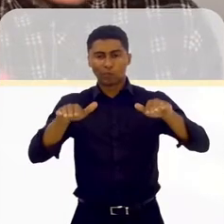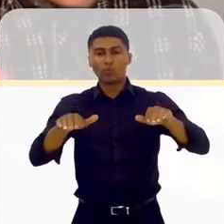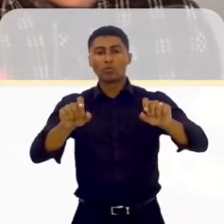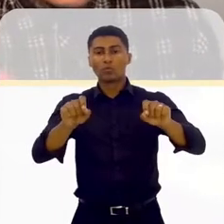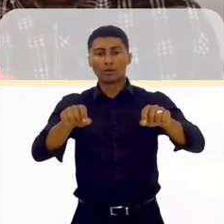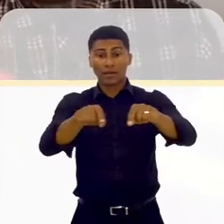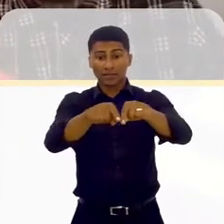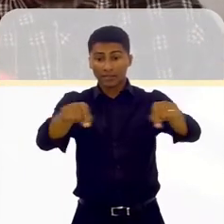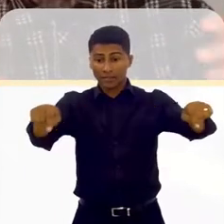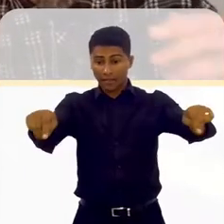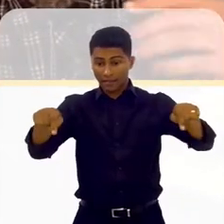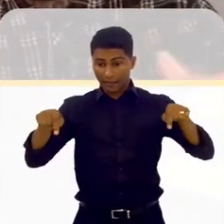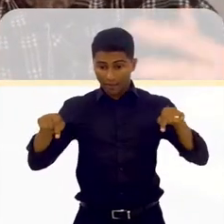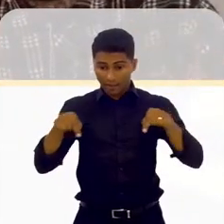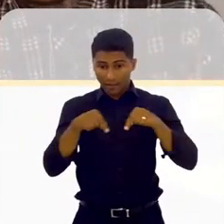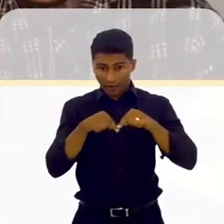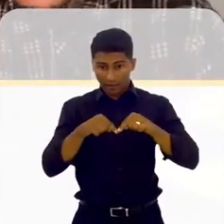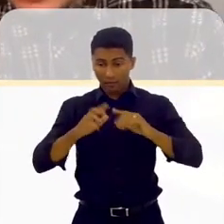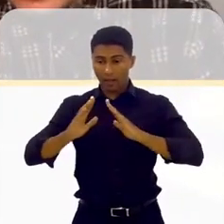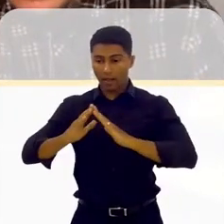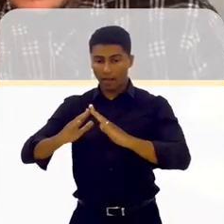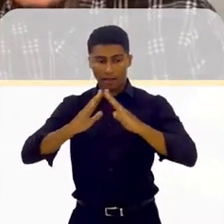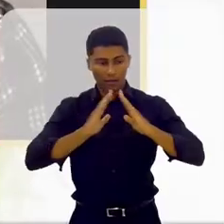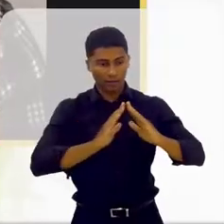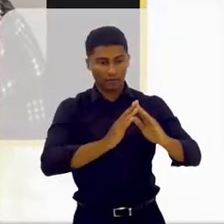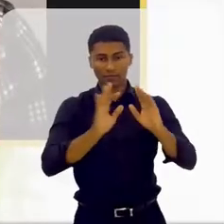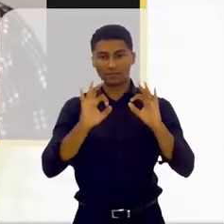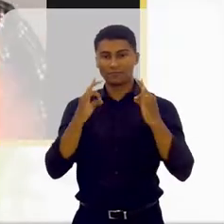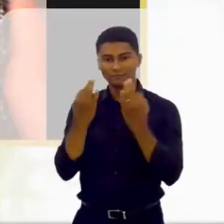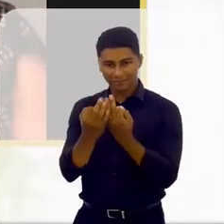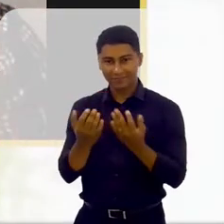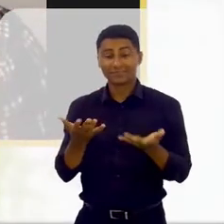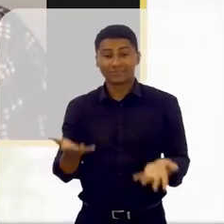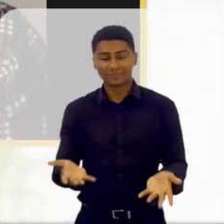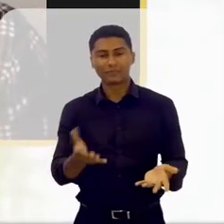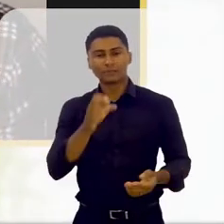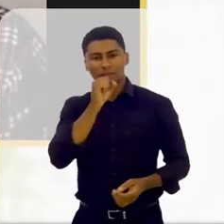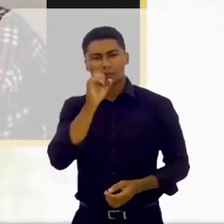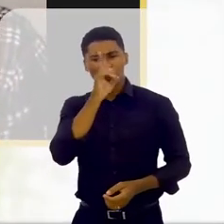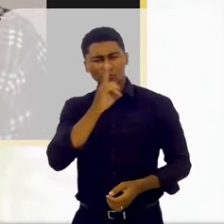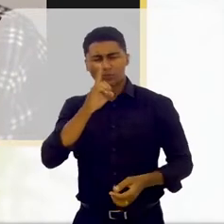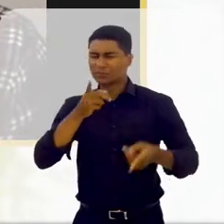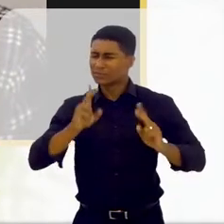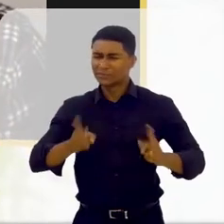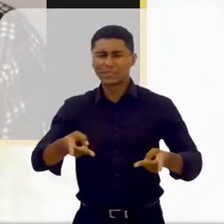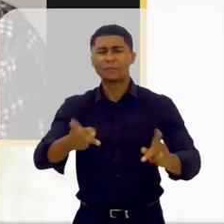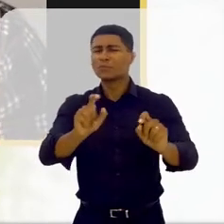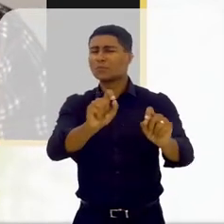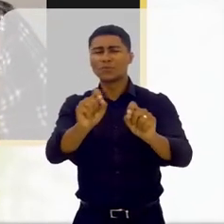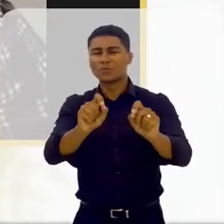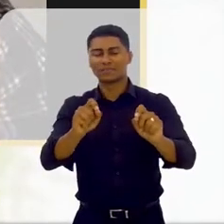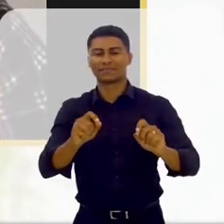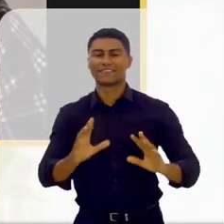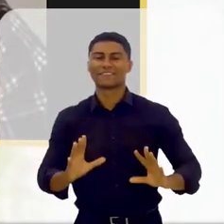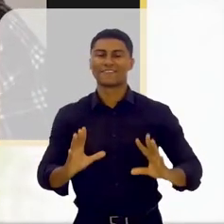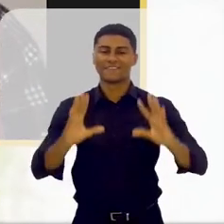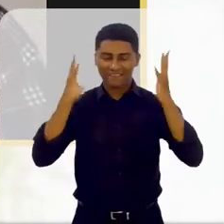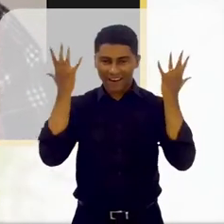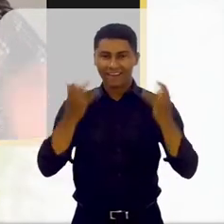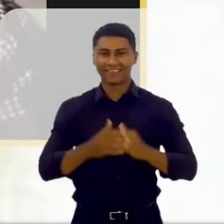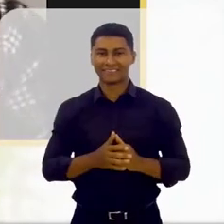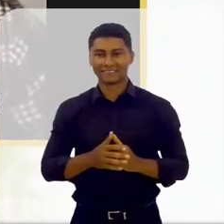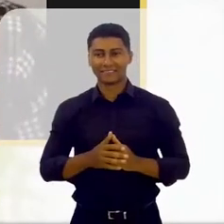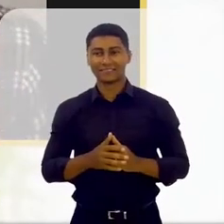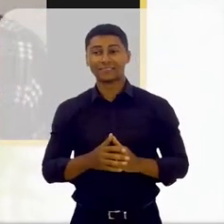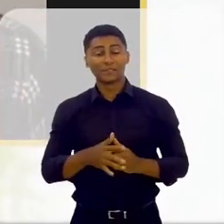tinha mais familiares nossos, então aos finais de semana era sempre festa, era sempre,